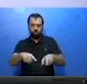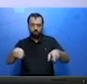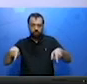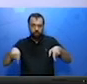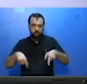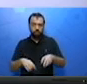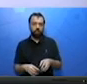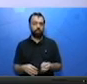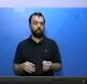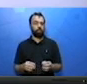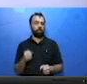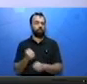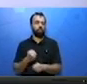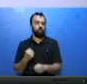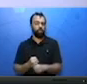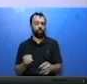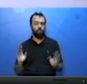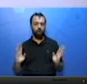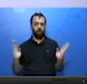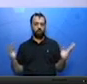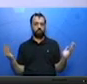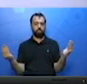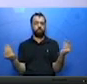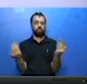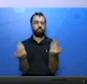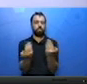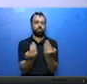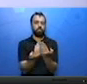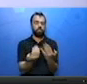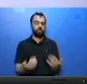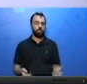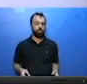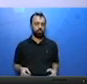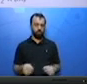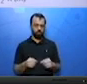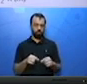contornando todo o terreno. Qual deverá ser o comprimento em metros da cerca?